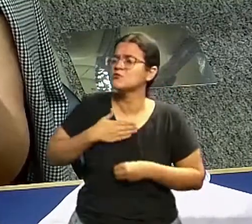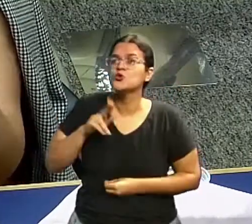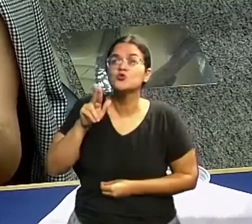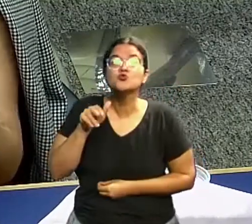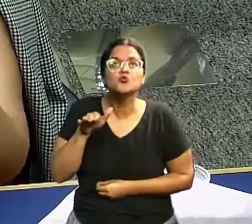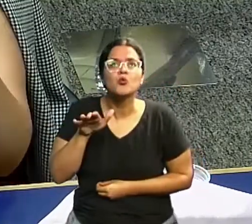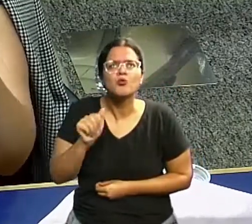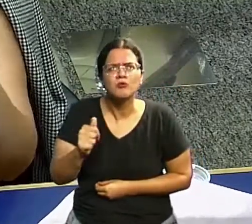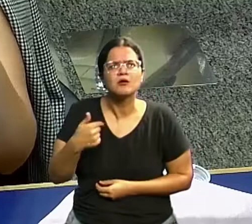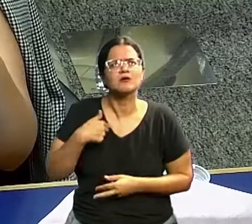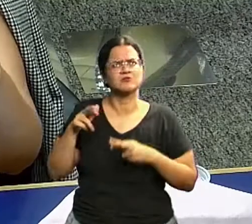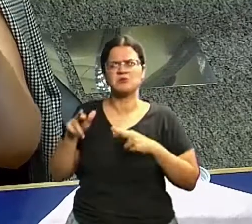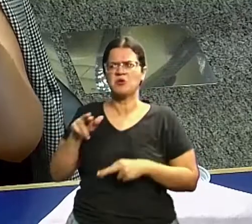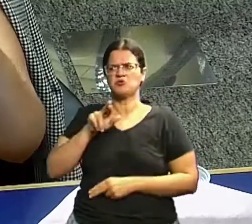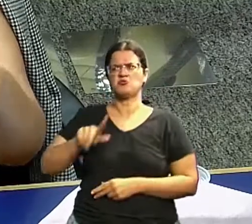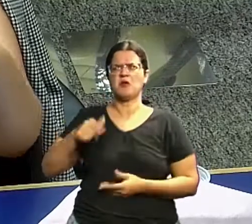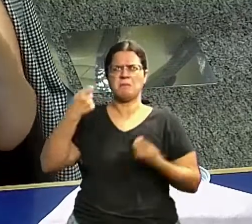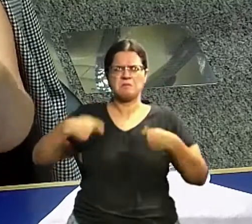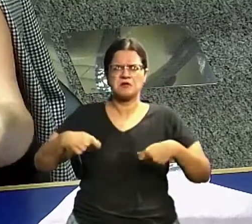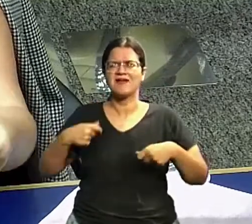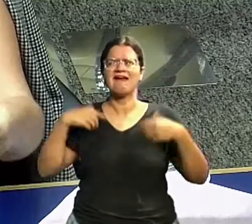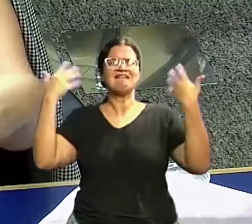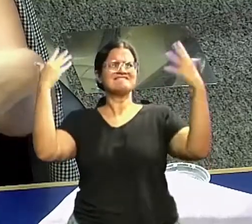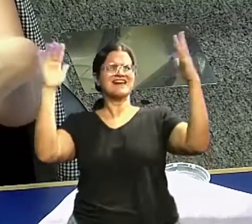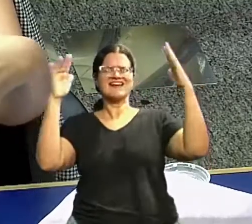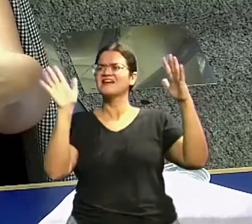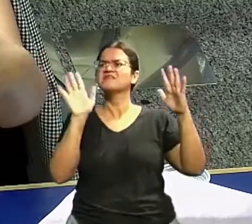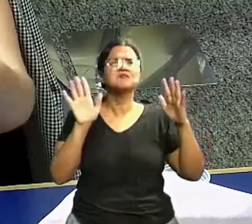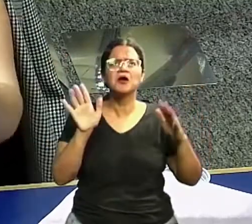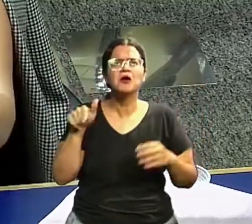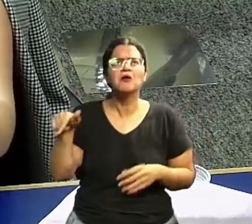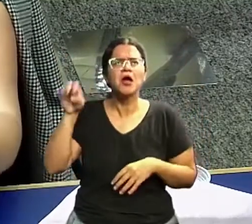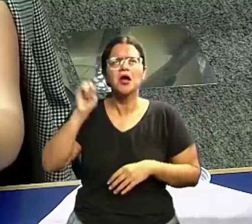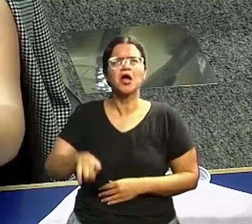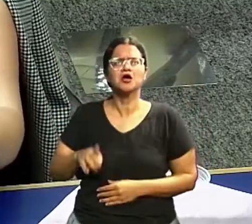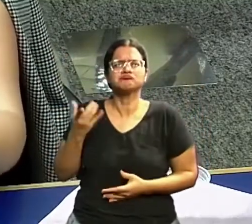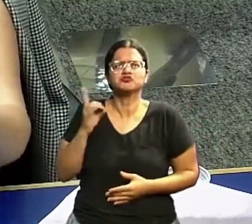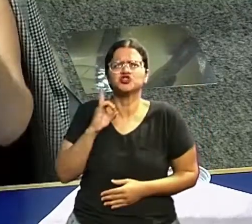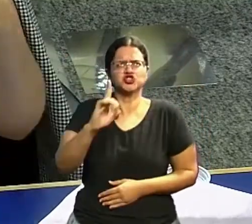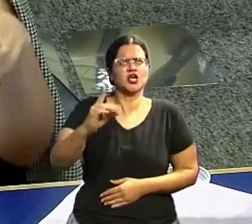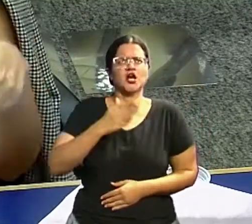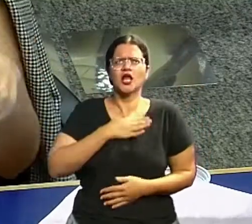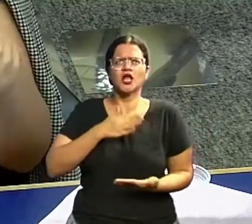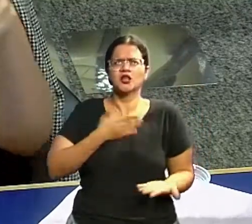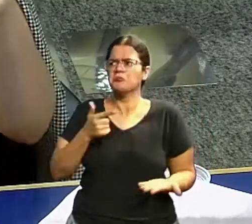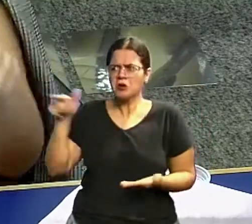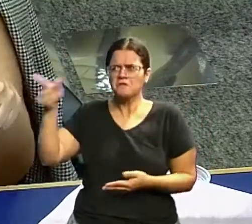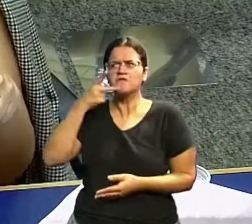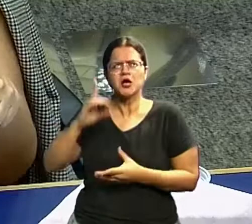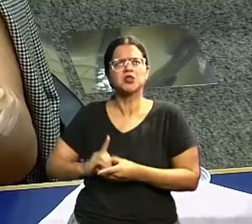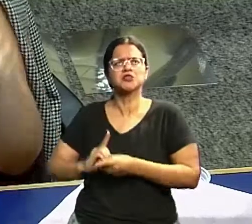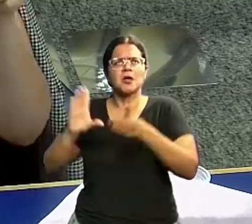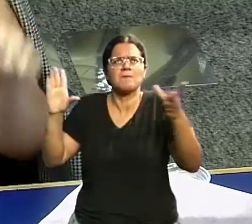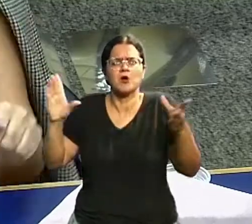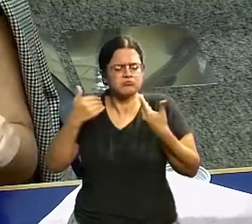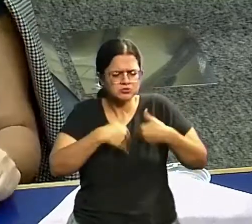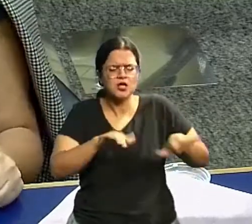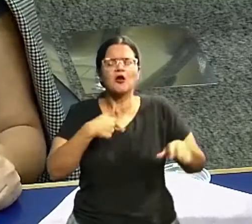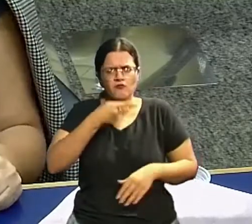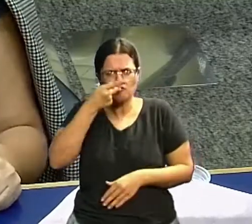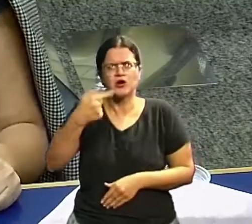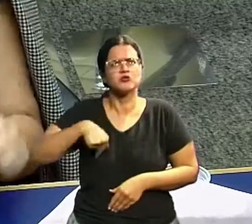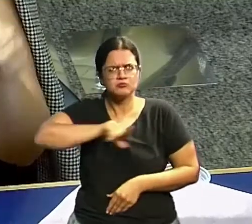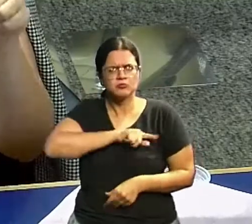isso é o que a gente espera. Isso não é para ser celebrado enquanto um gesto de generosidade deles, mas enquanto um gesto democrata, que é o que a